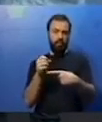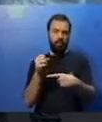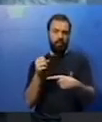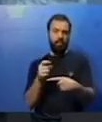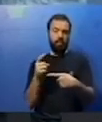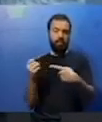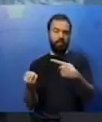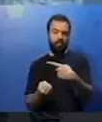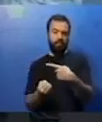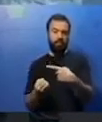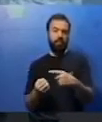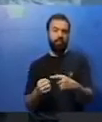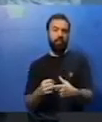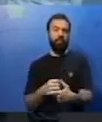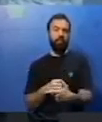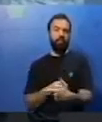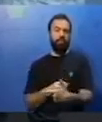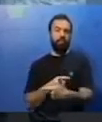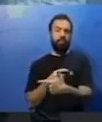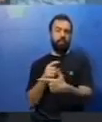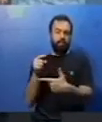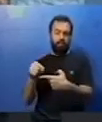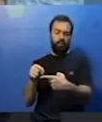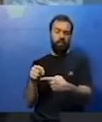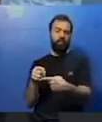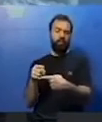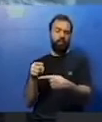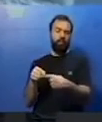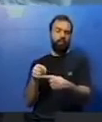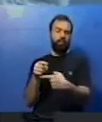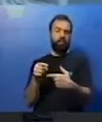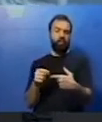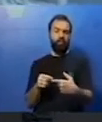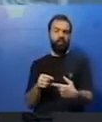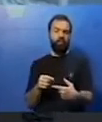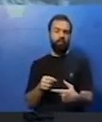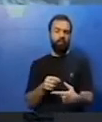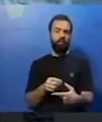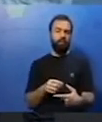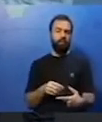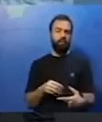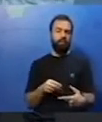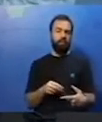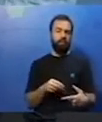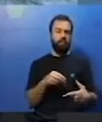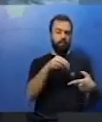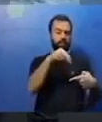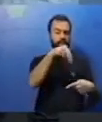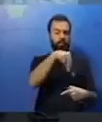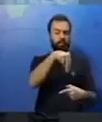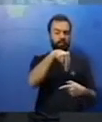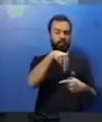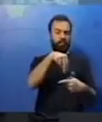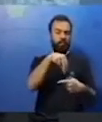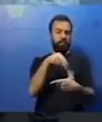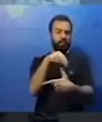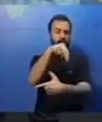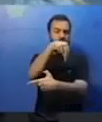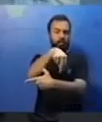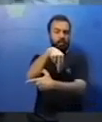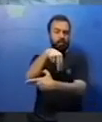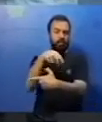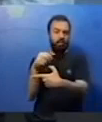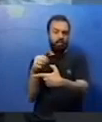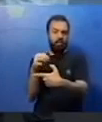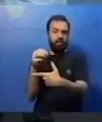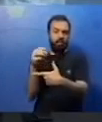Numerador dividido por denominador. Lembra, toda fração é